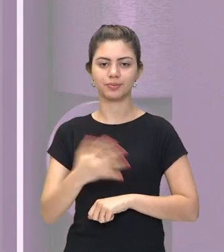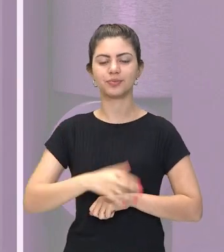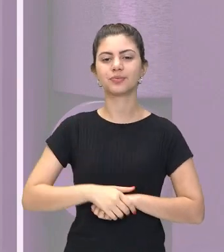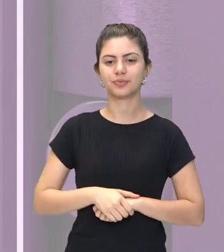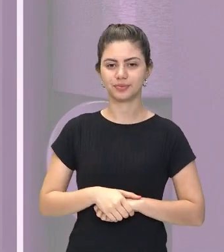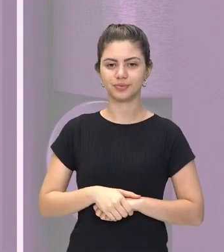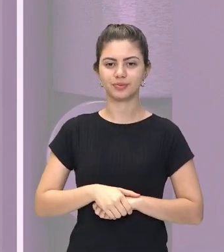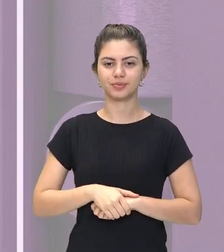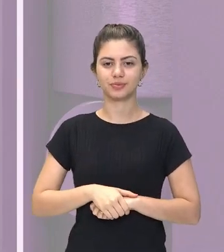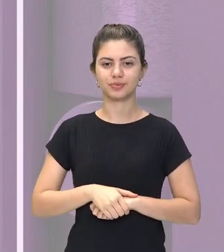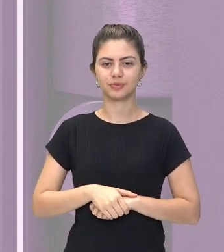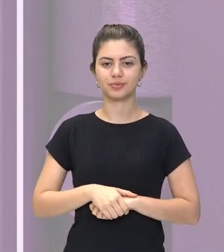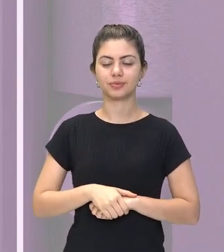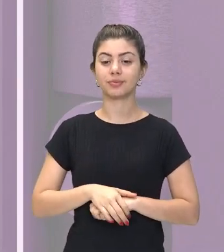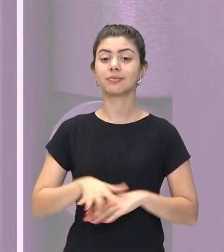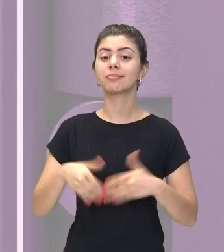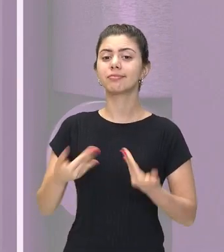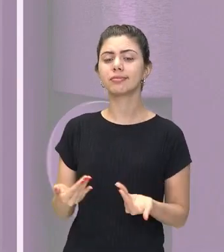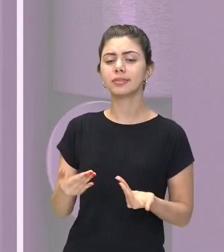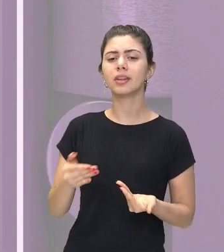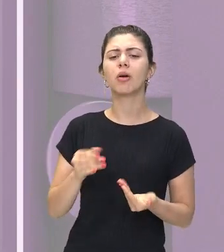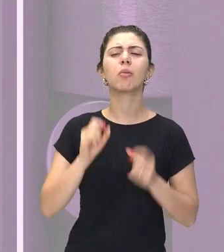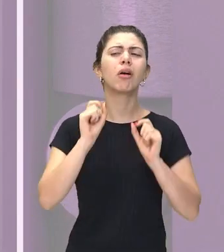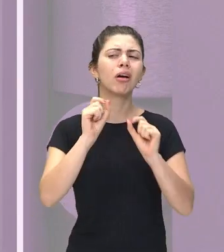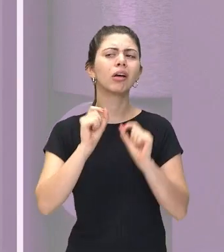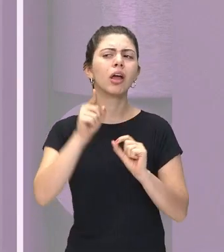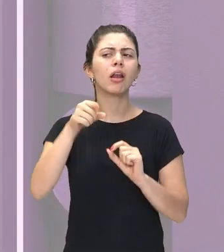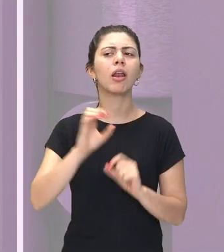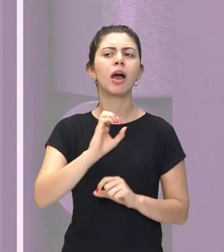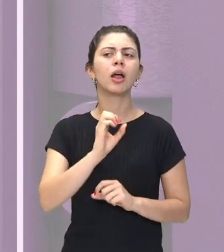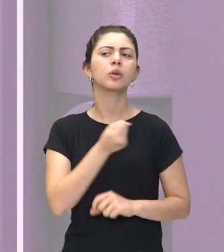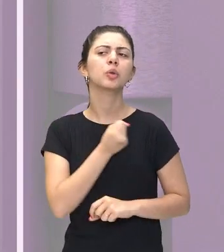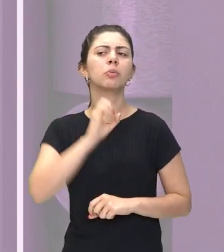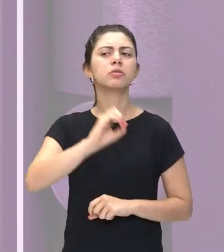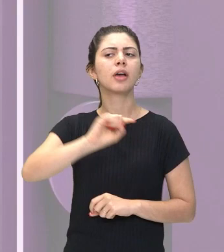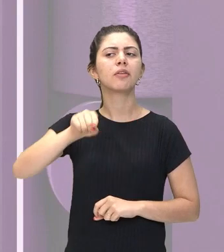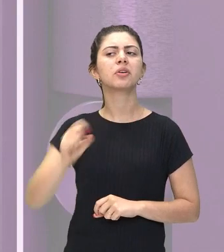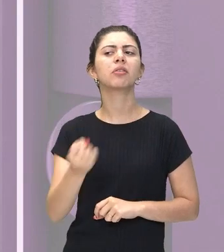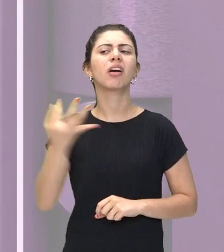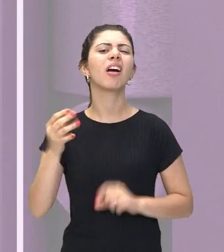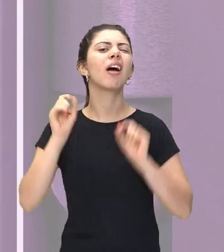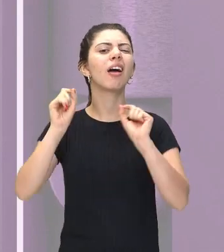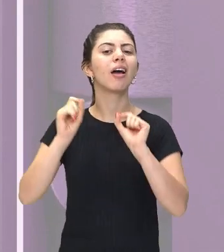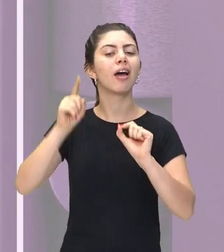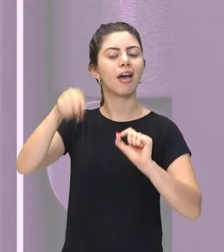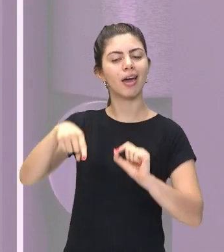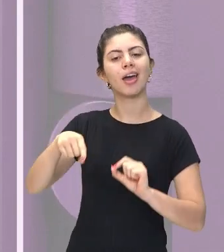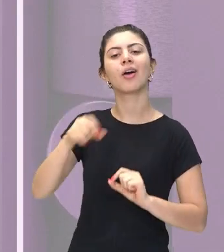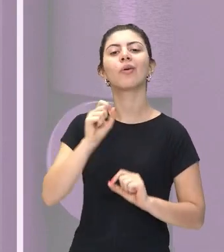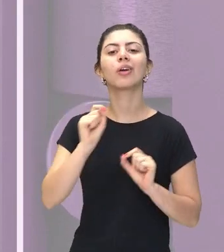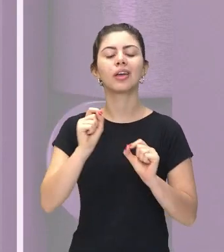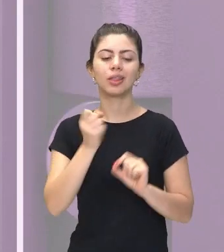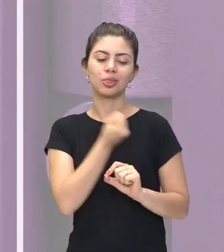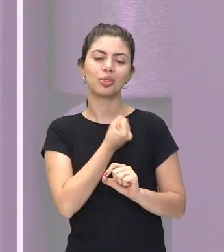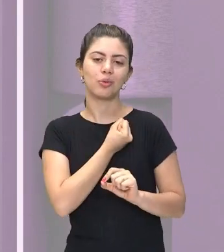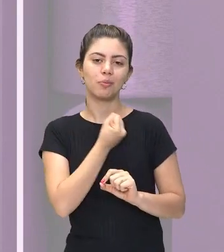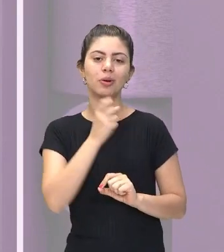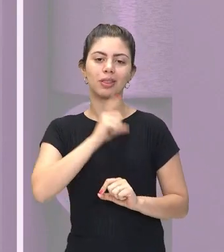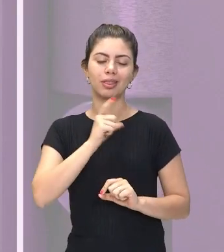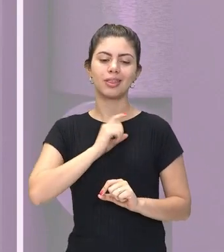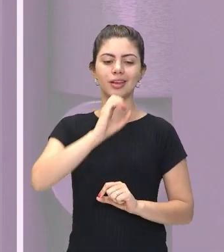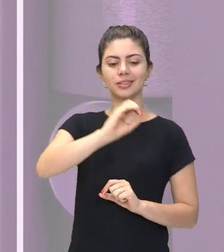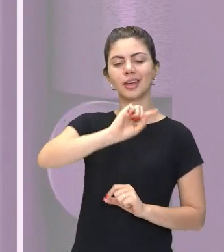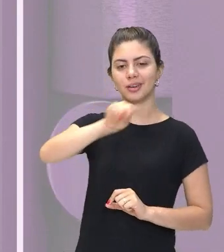nossos números decimais. Quem são os nossos números decimais? São exatamente aqueles números que têm as vírgulas.